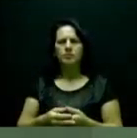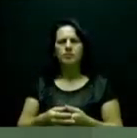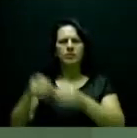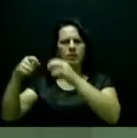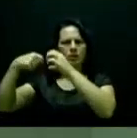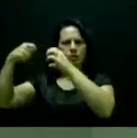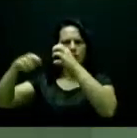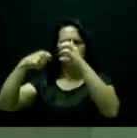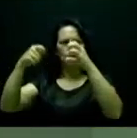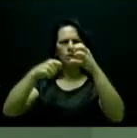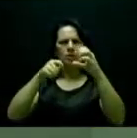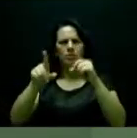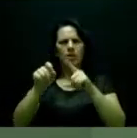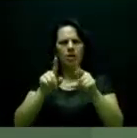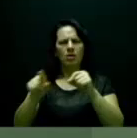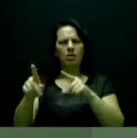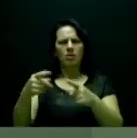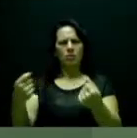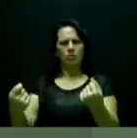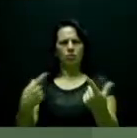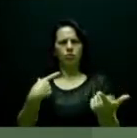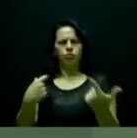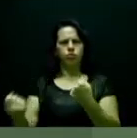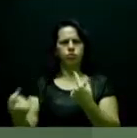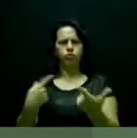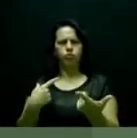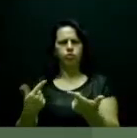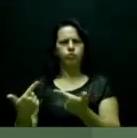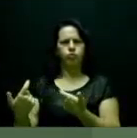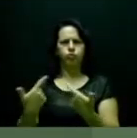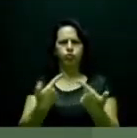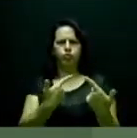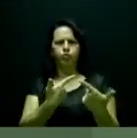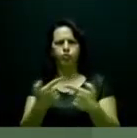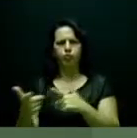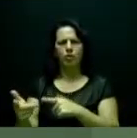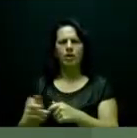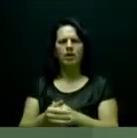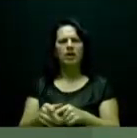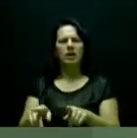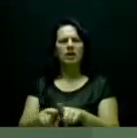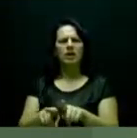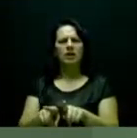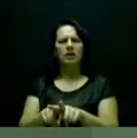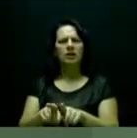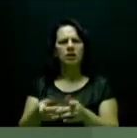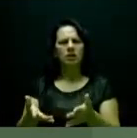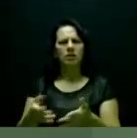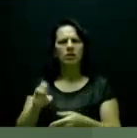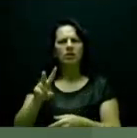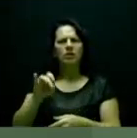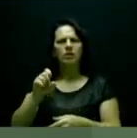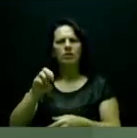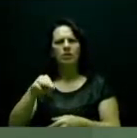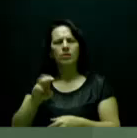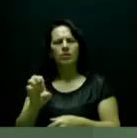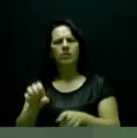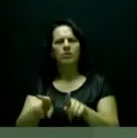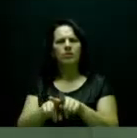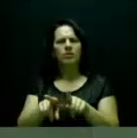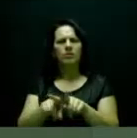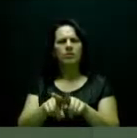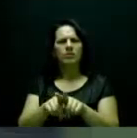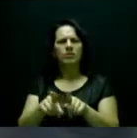vídeo, ameaças de que vai me metralhar, tem que bater na cara deste verme, este imundo,